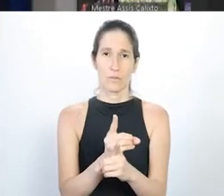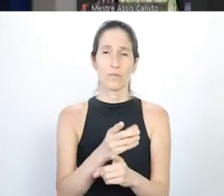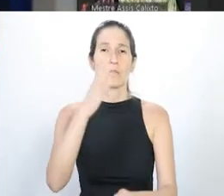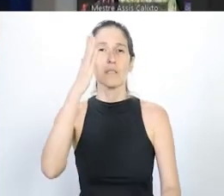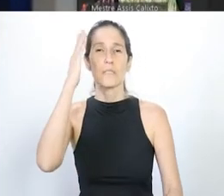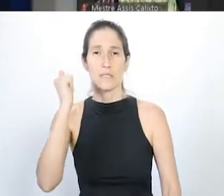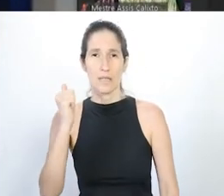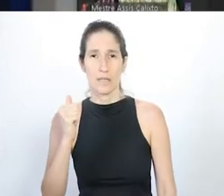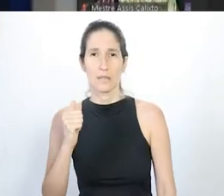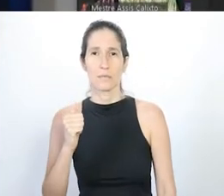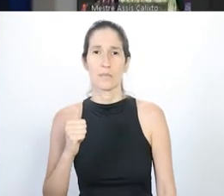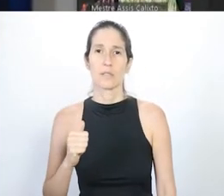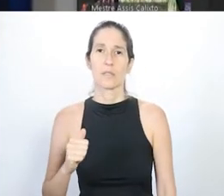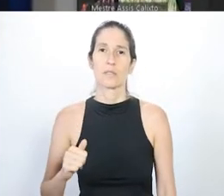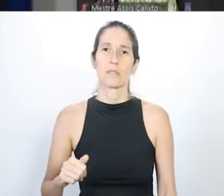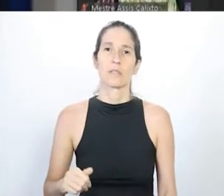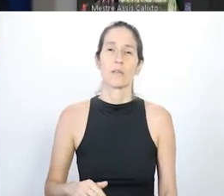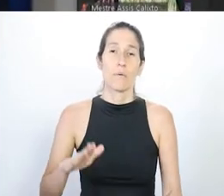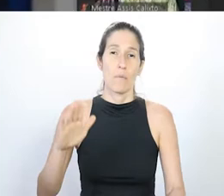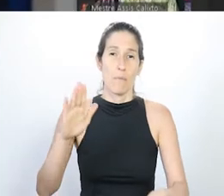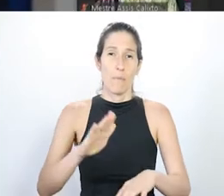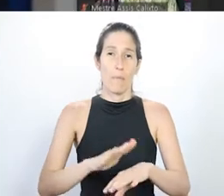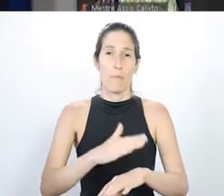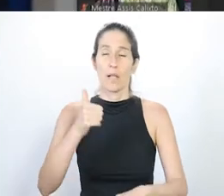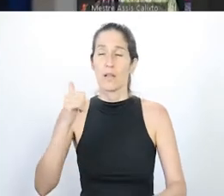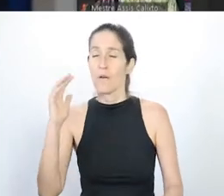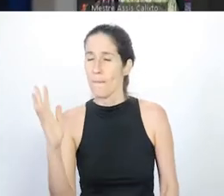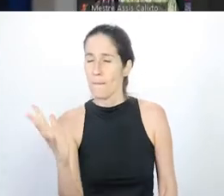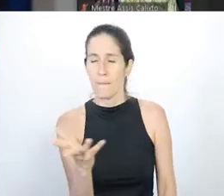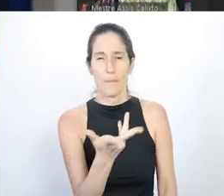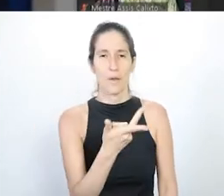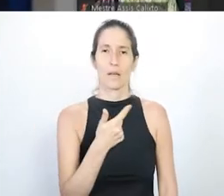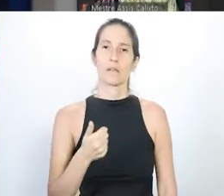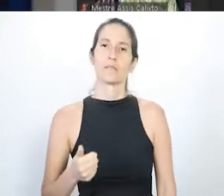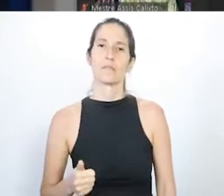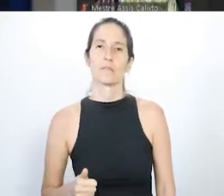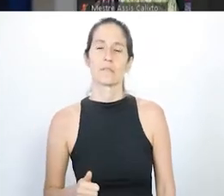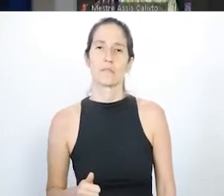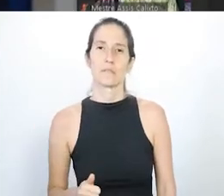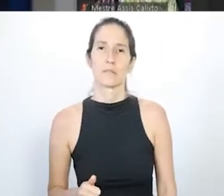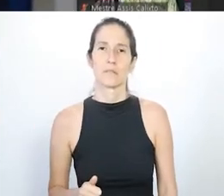das coisas mais fantásticas, mais mágicas para quem